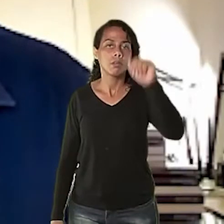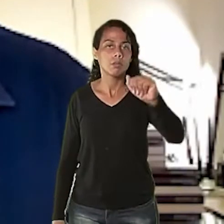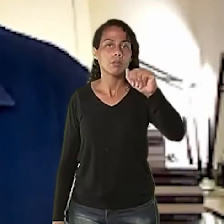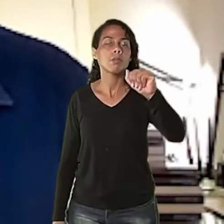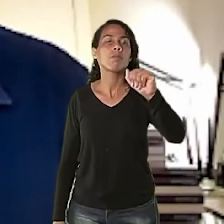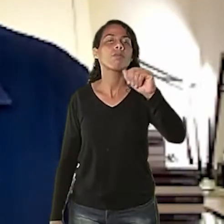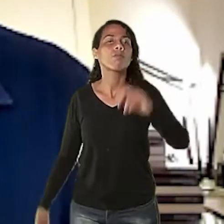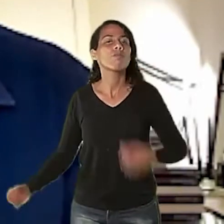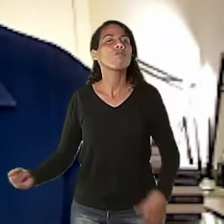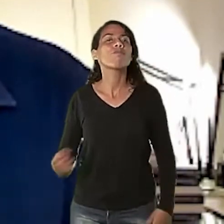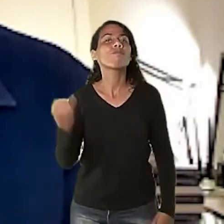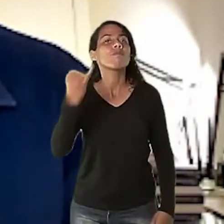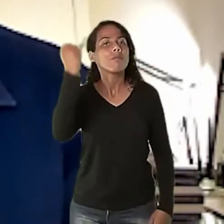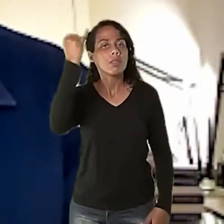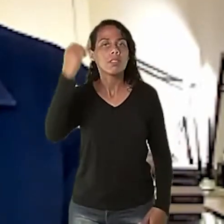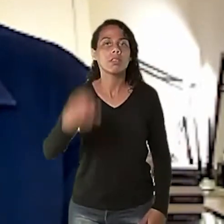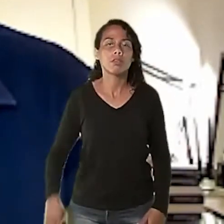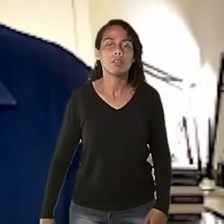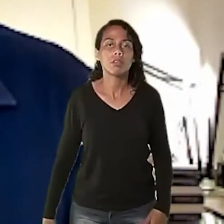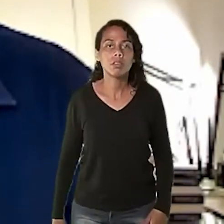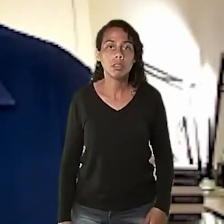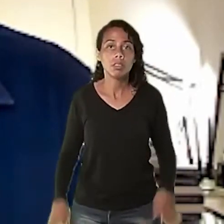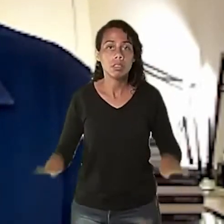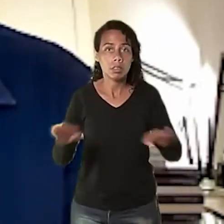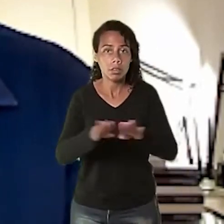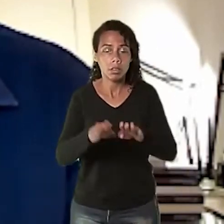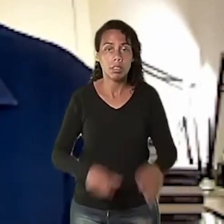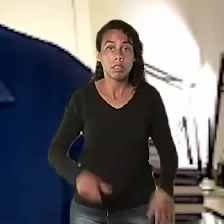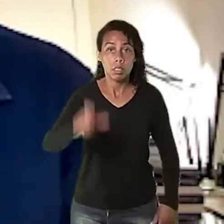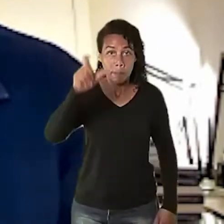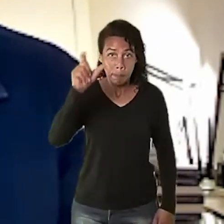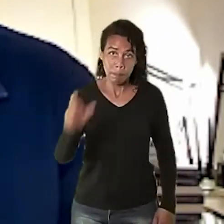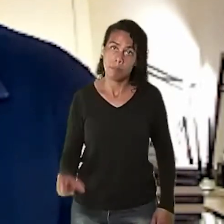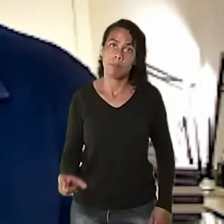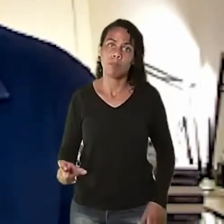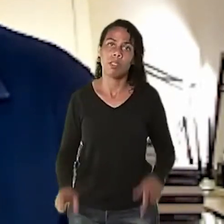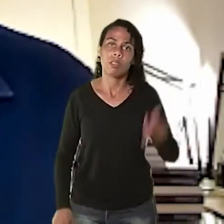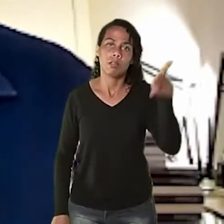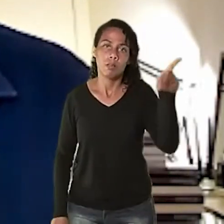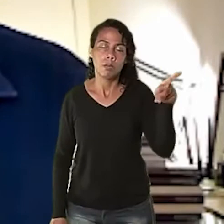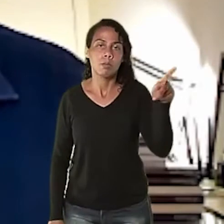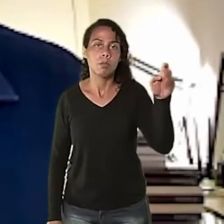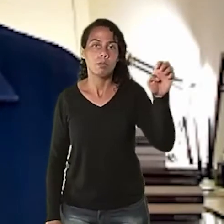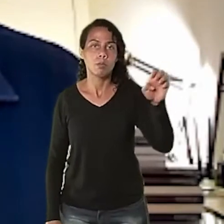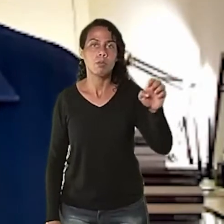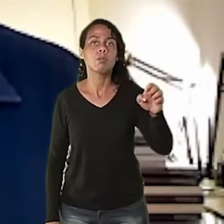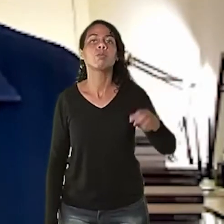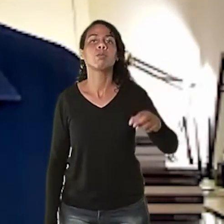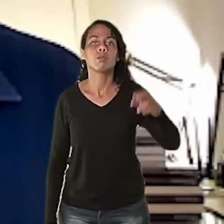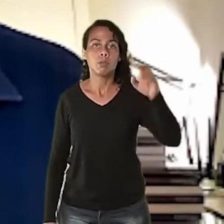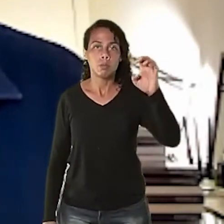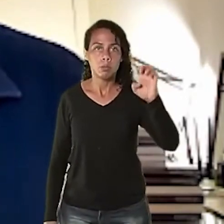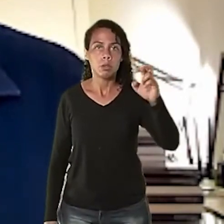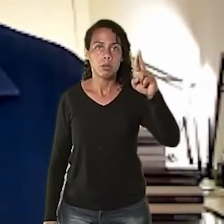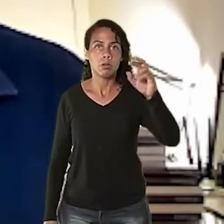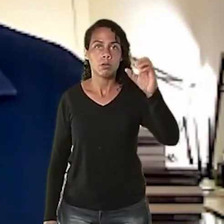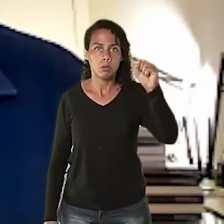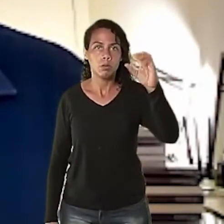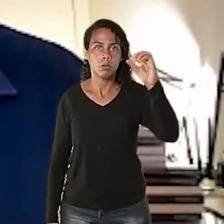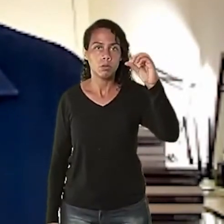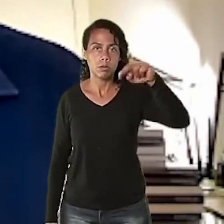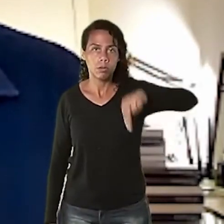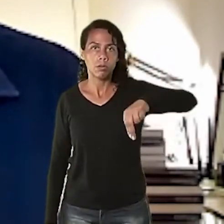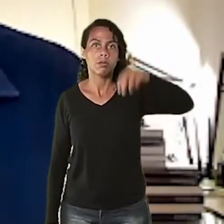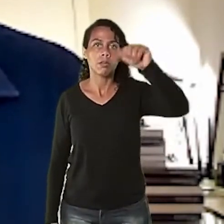esse personagem Flaner, você tem o folhetim francês da segunda metade do século XIX, né? Aí você tem